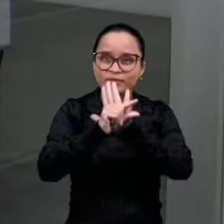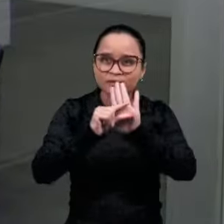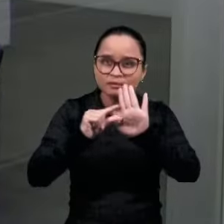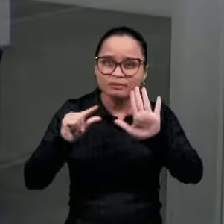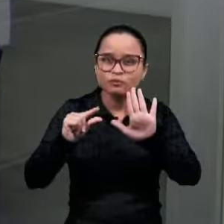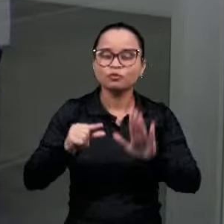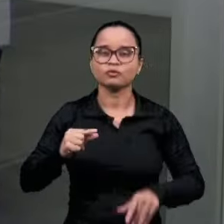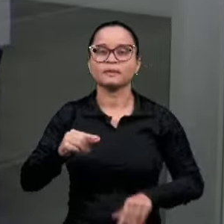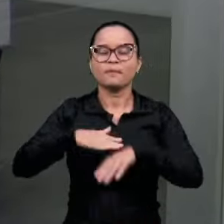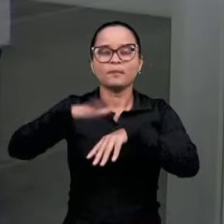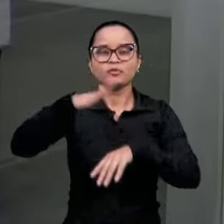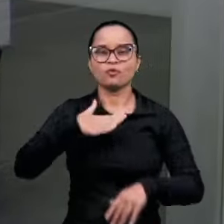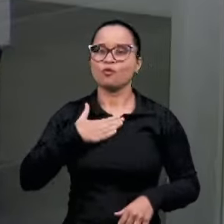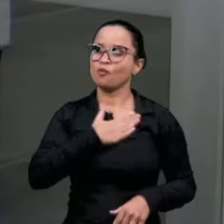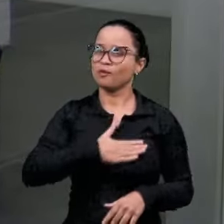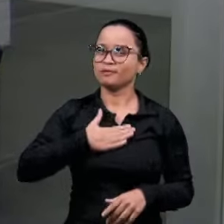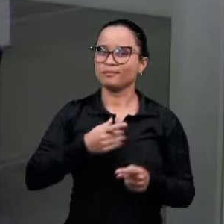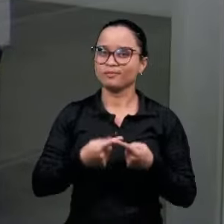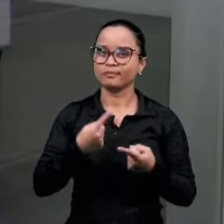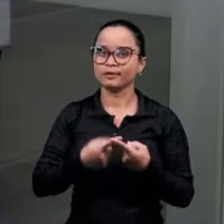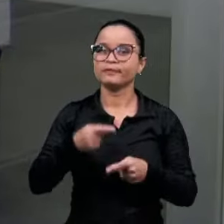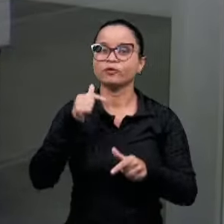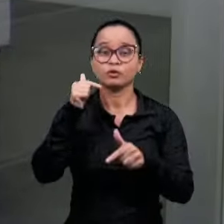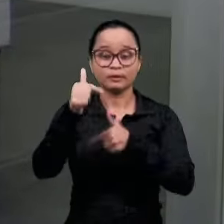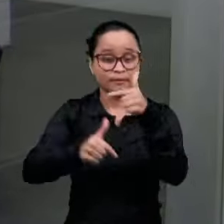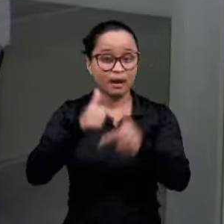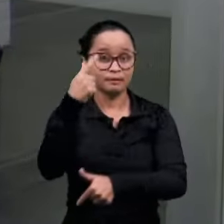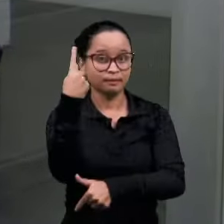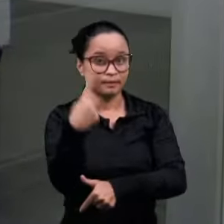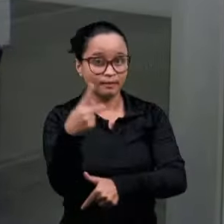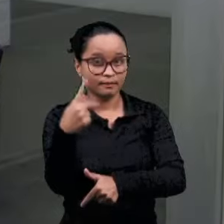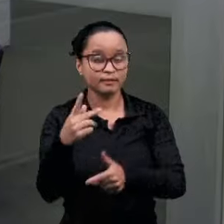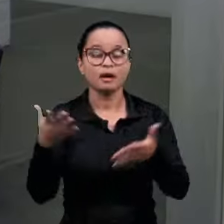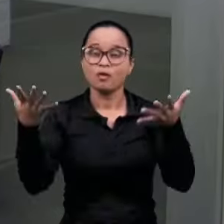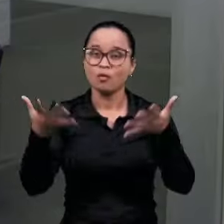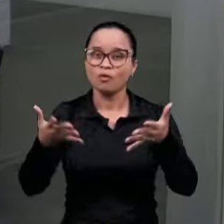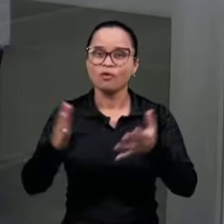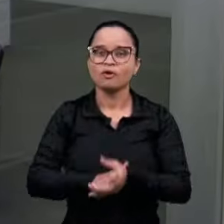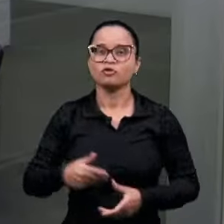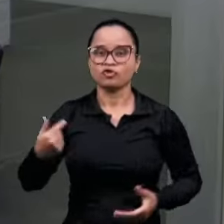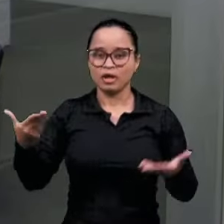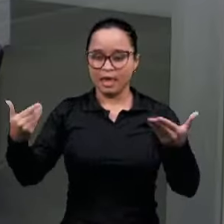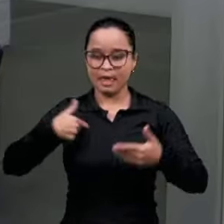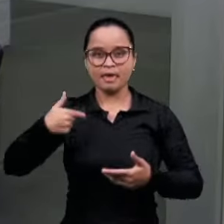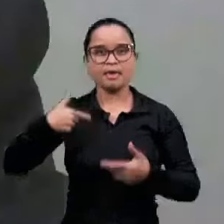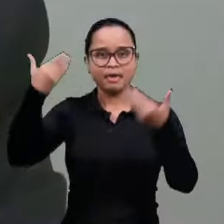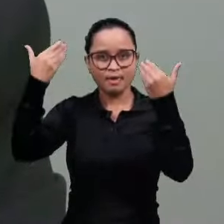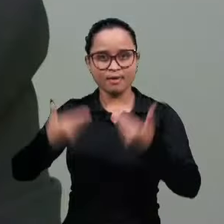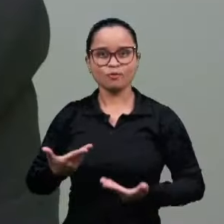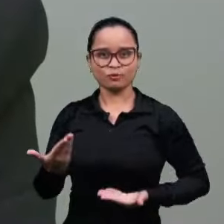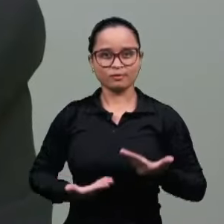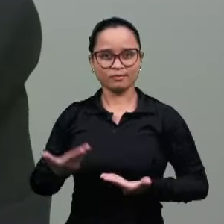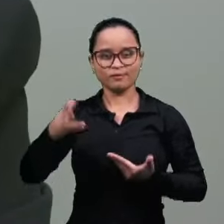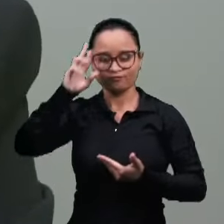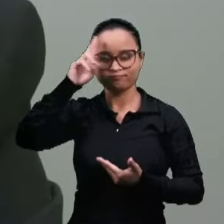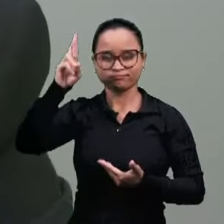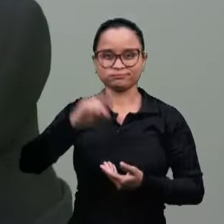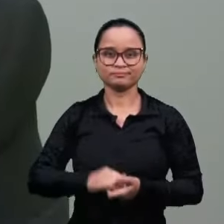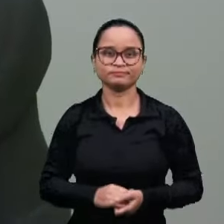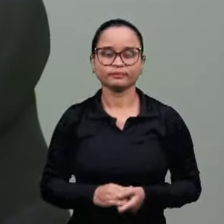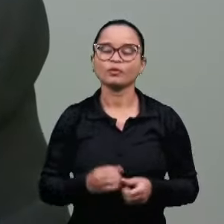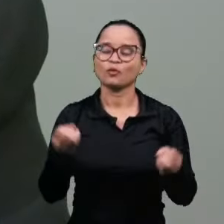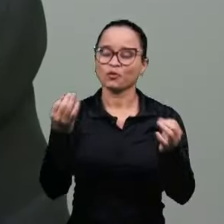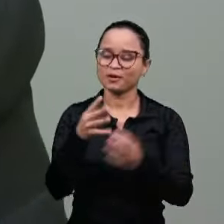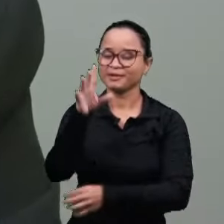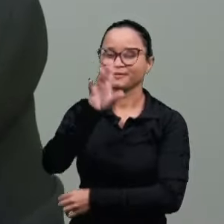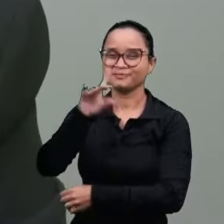trabalho dela, né? E que hoje eu posso dizer que estou na presença do Senhor. Glória a Deus. Nós estamos conversando